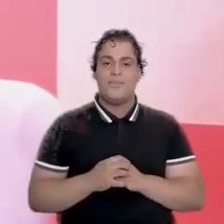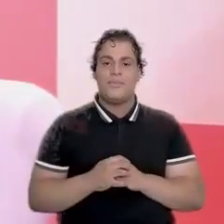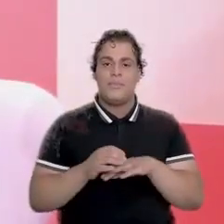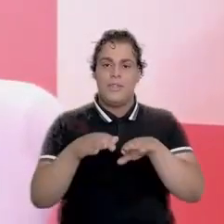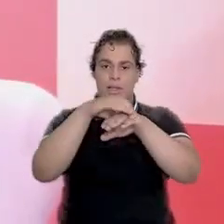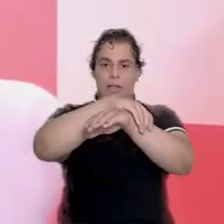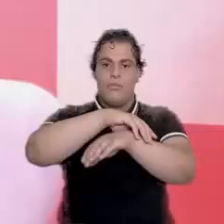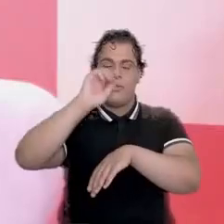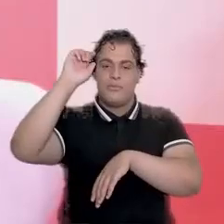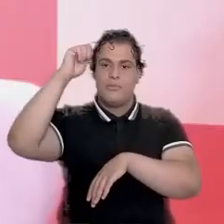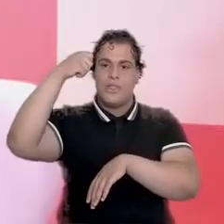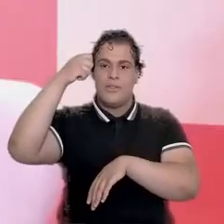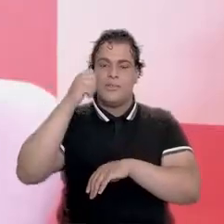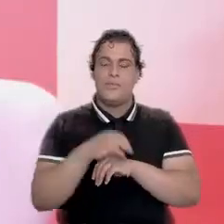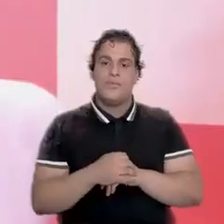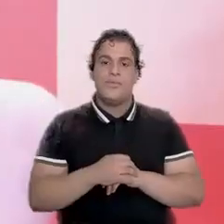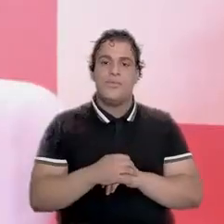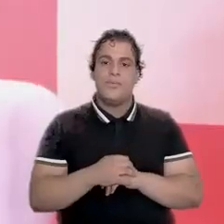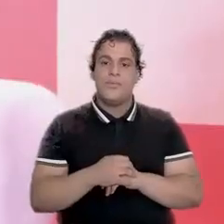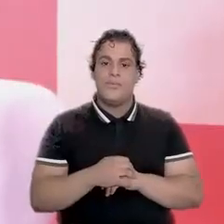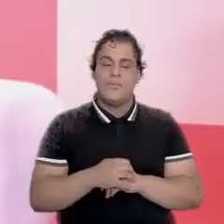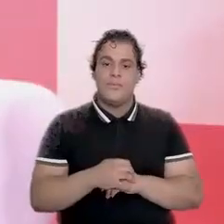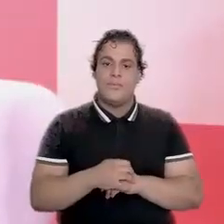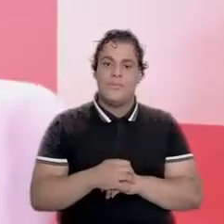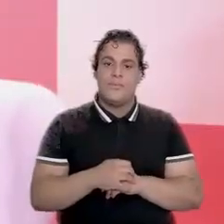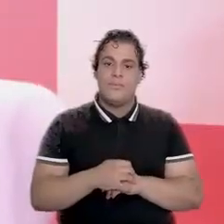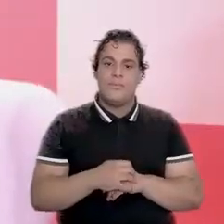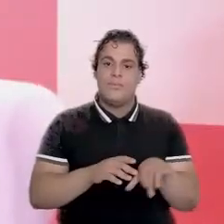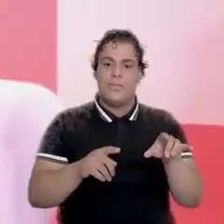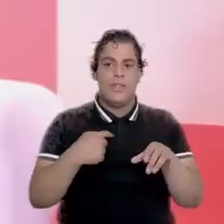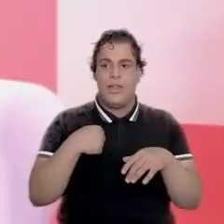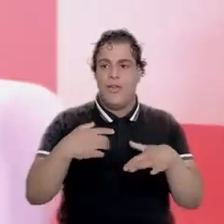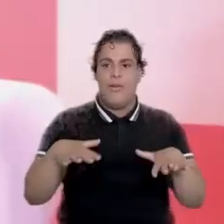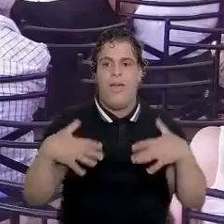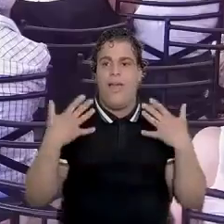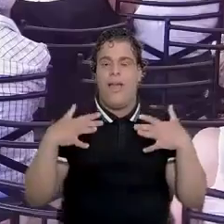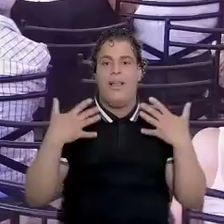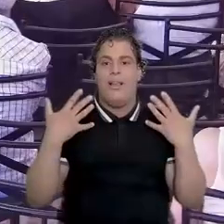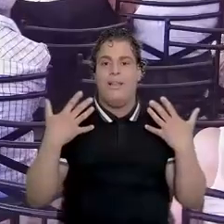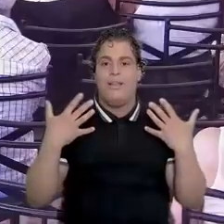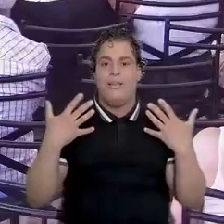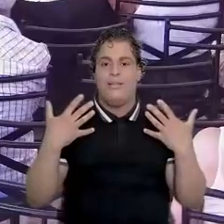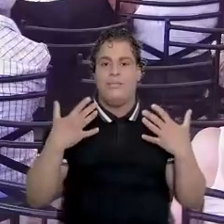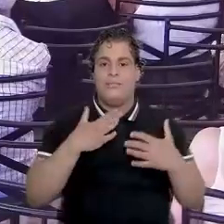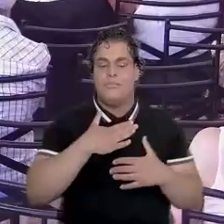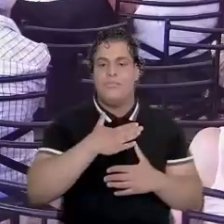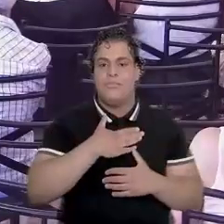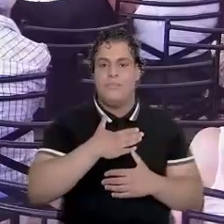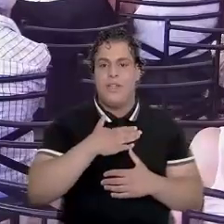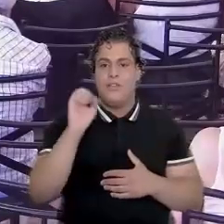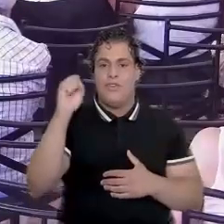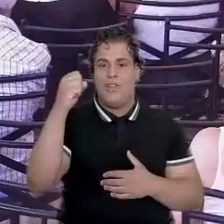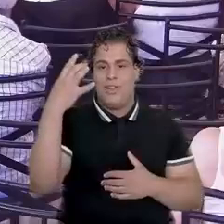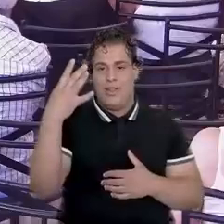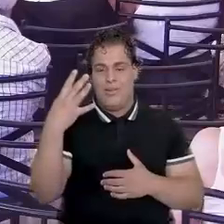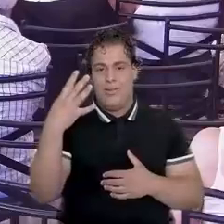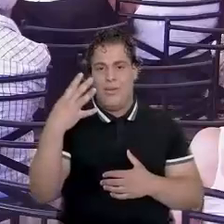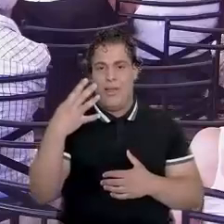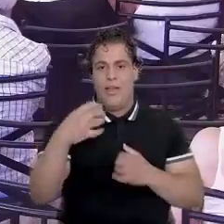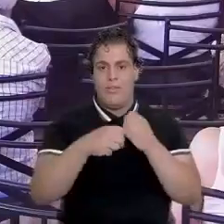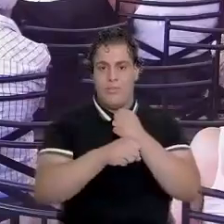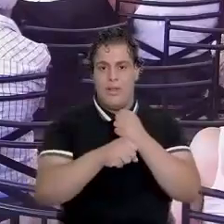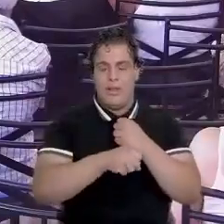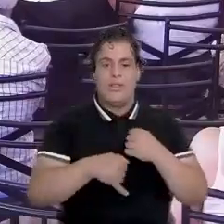sapatinho preto, e estou satisfeita com meus 8,4.